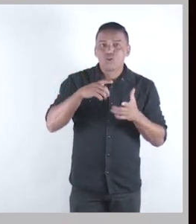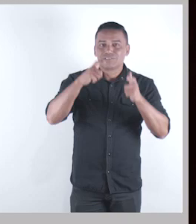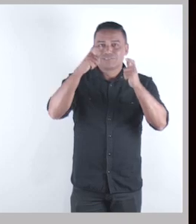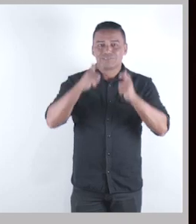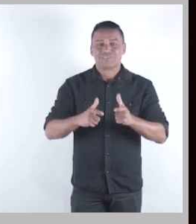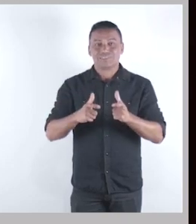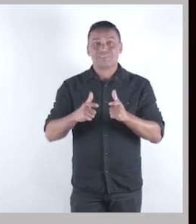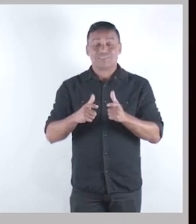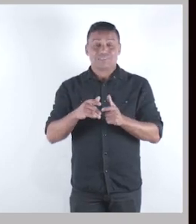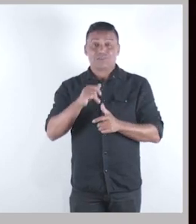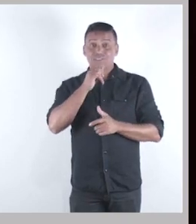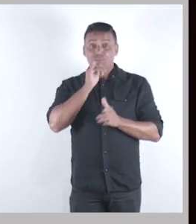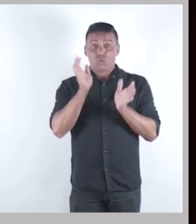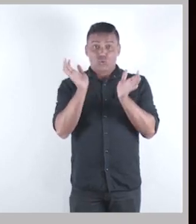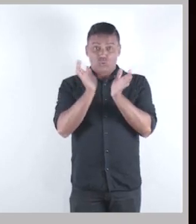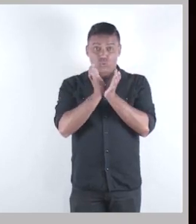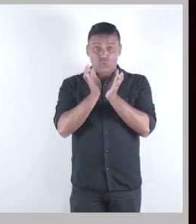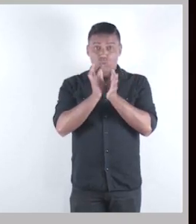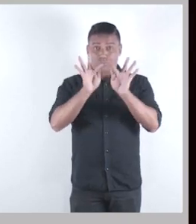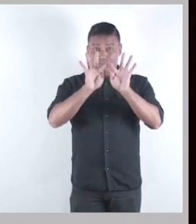do WhatsApp, de que eu faço parte,